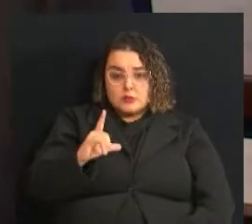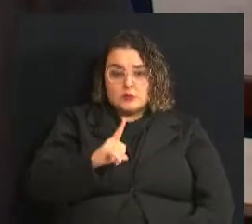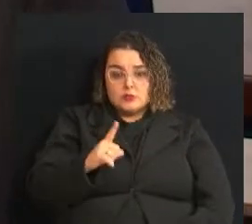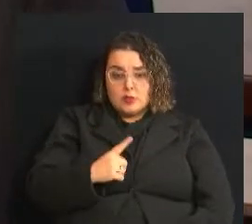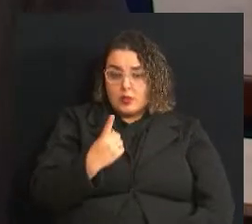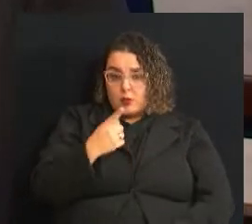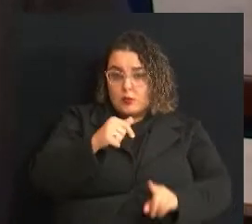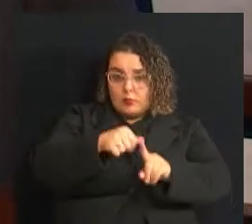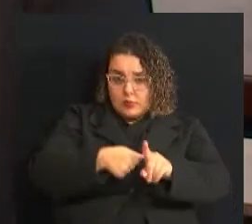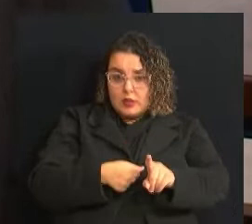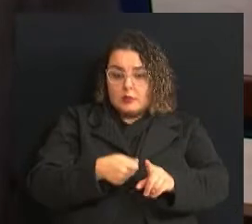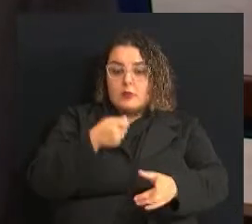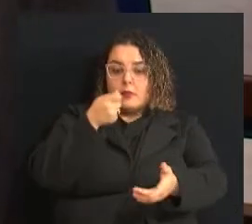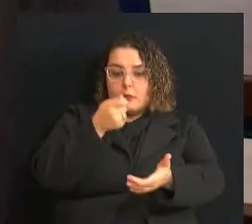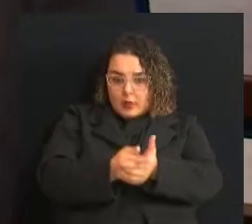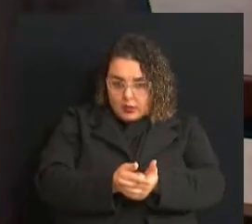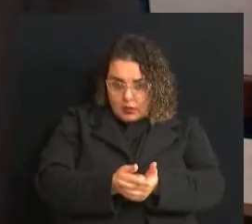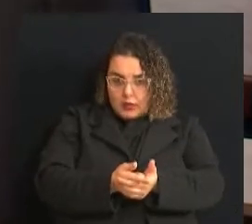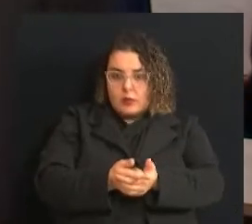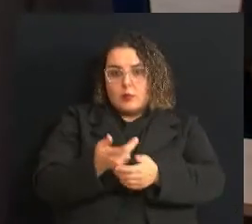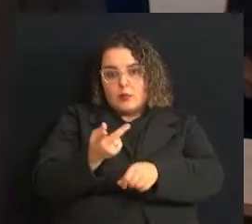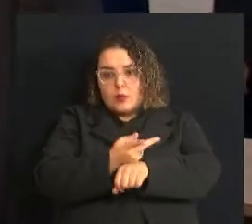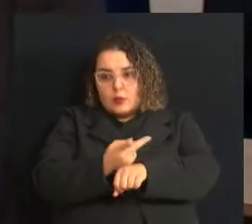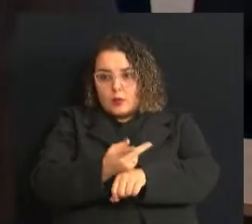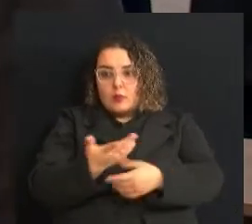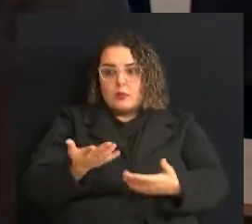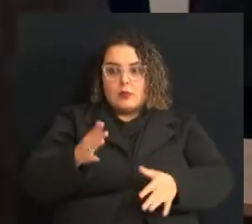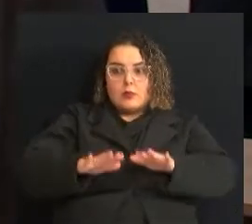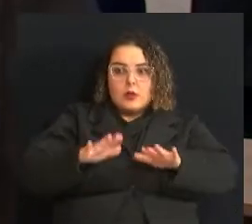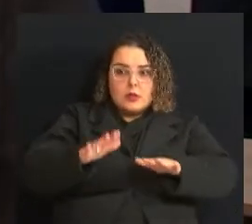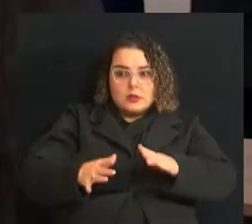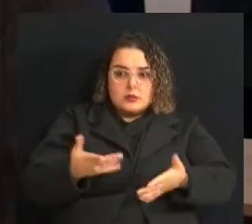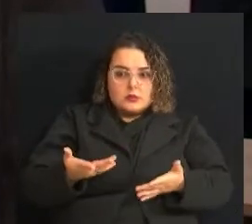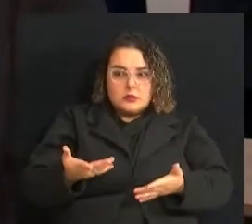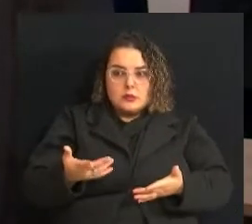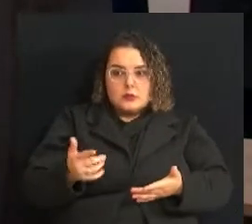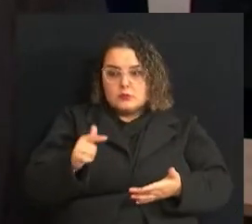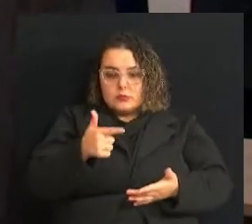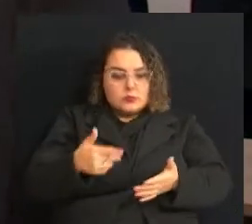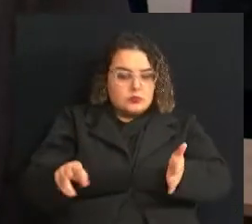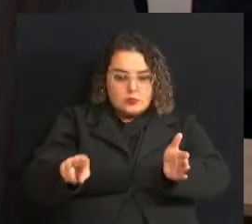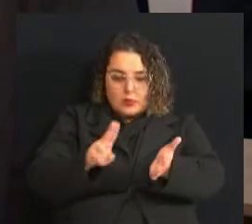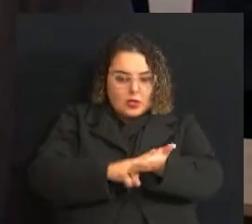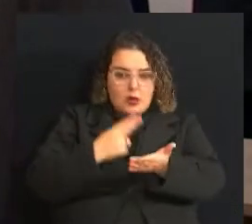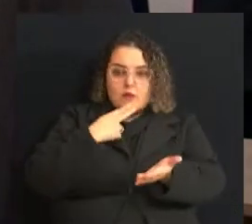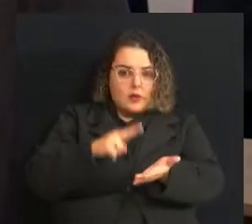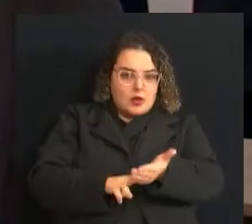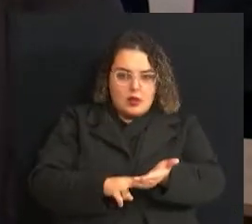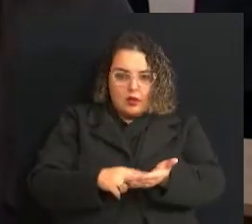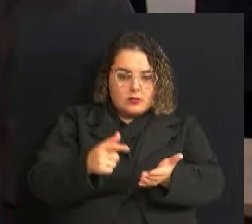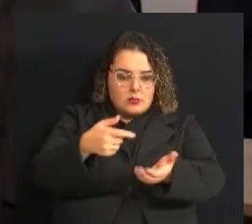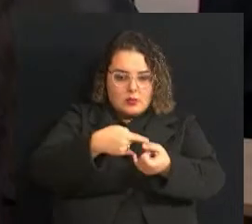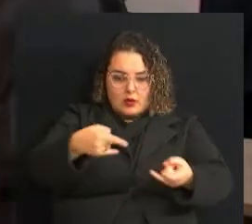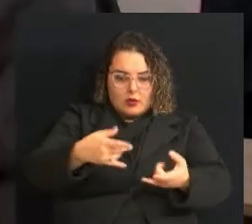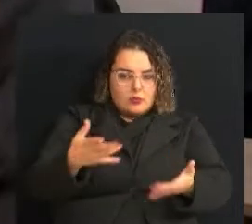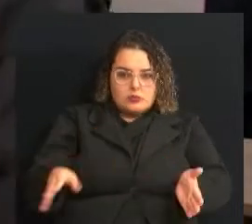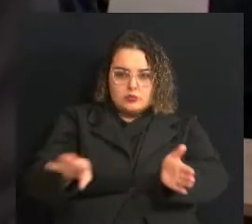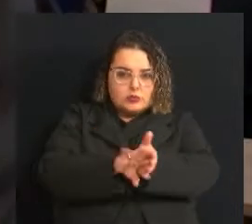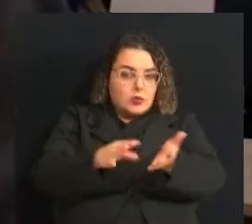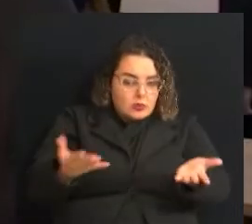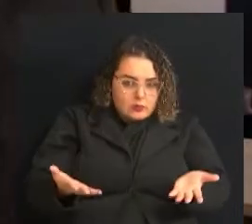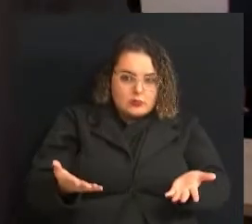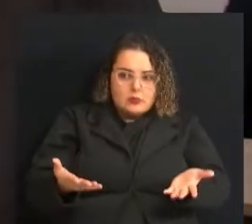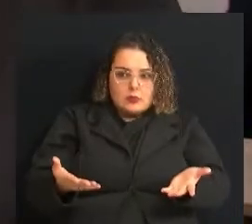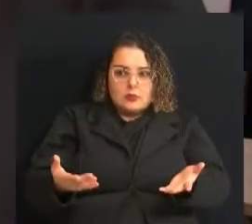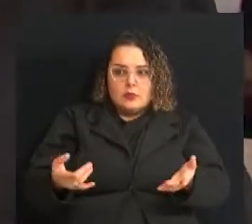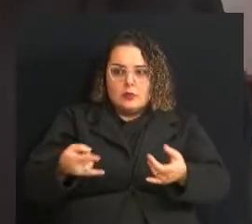esse pagamento, correr atrás, às vezes um descuido, às vezes não chegou a conta, coisas que acontecem, né? Ah, a conta chegou lá,